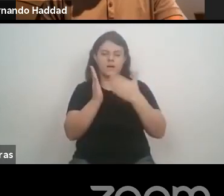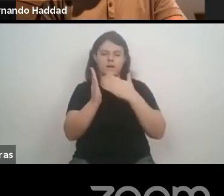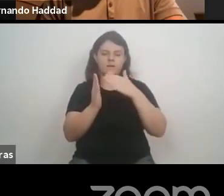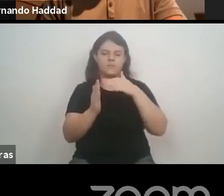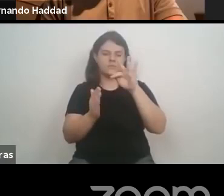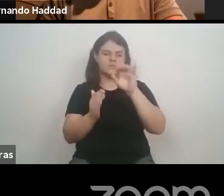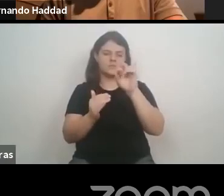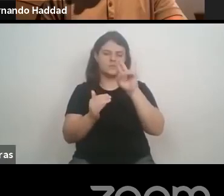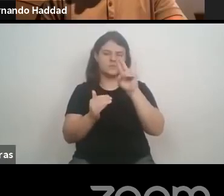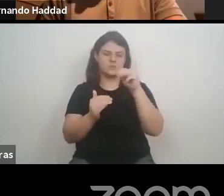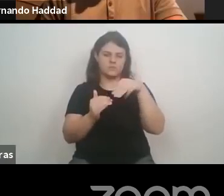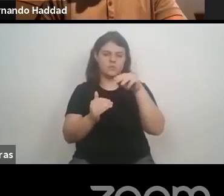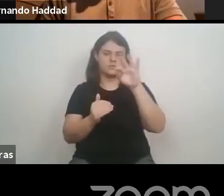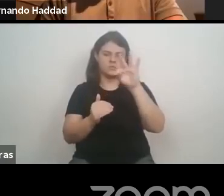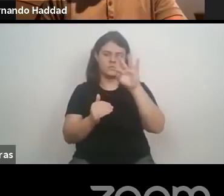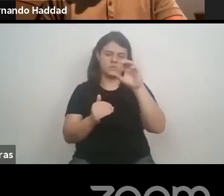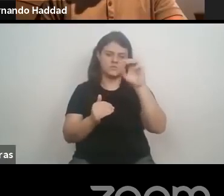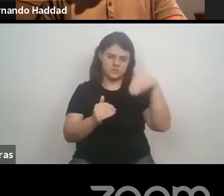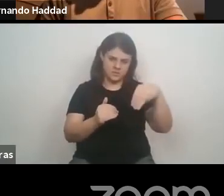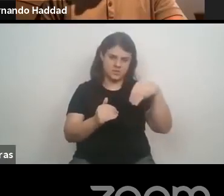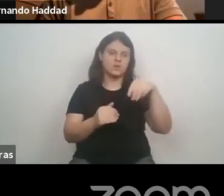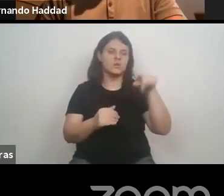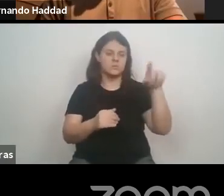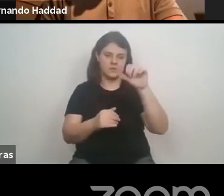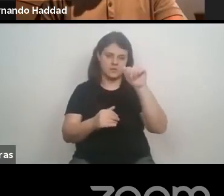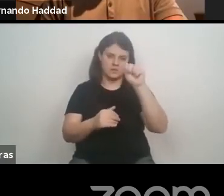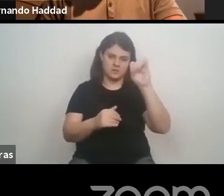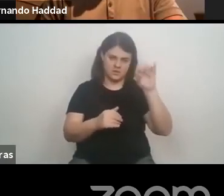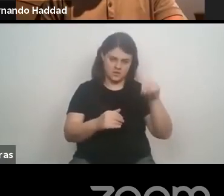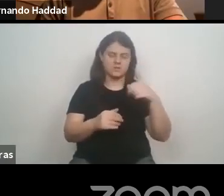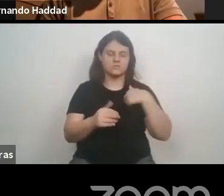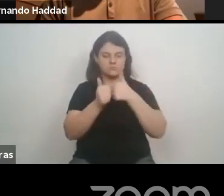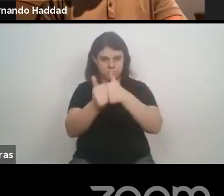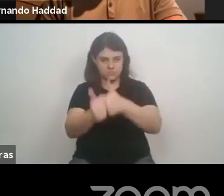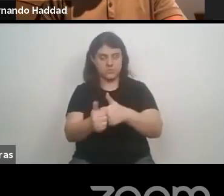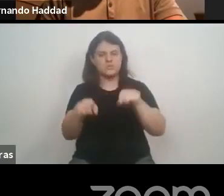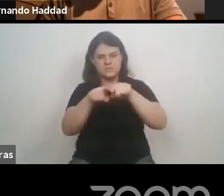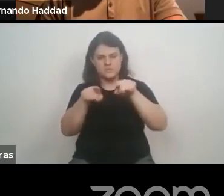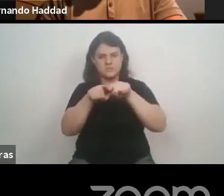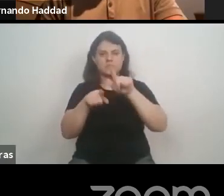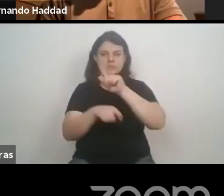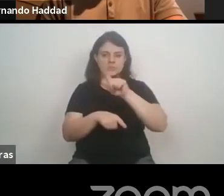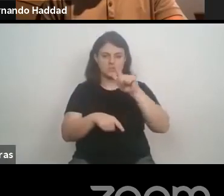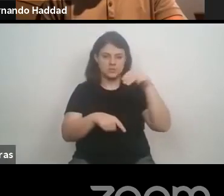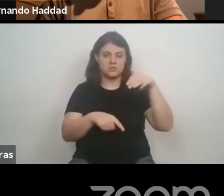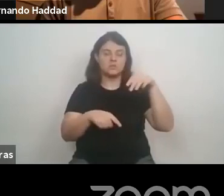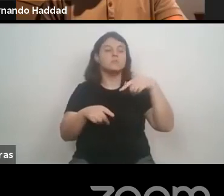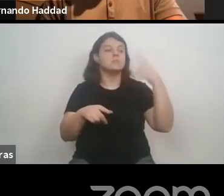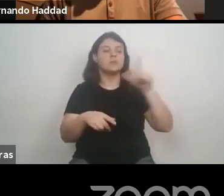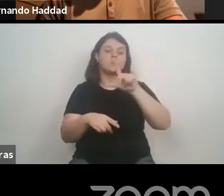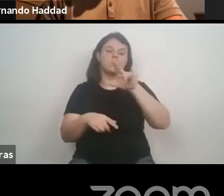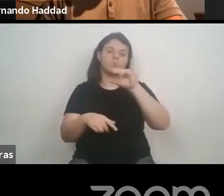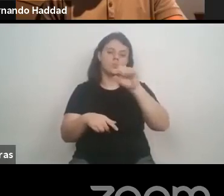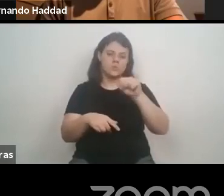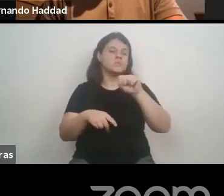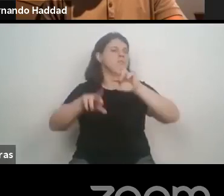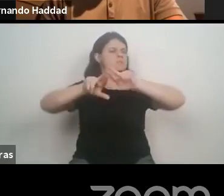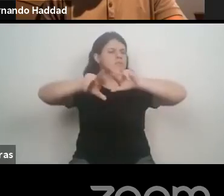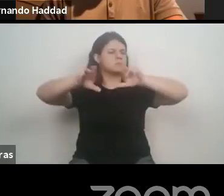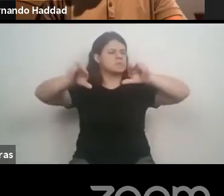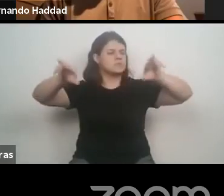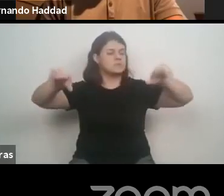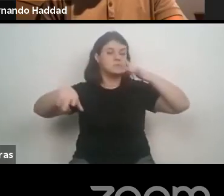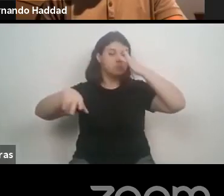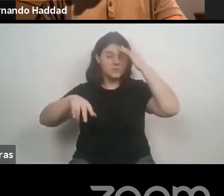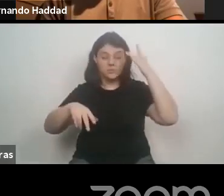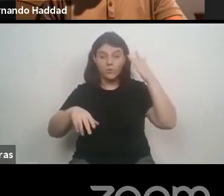do BCM, que estão, o Cássio, que está nos acompanhando também, e, enfim, o GGN, né, o Luiz Nassif, pedir para todo mundo, quem ainda não